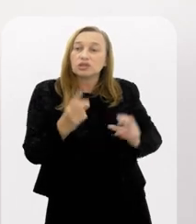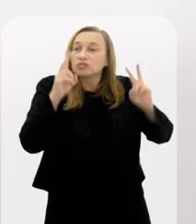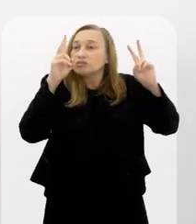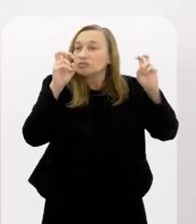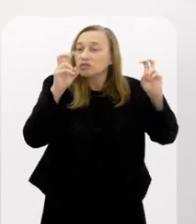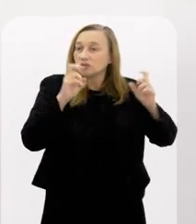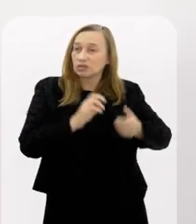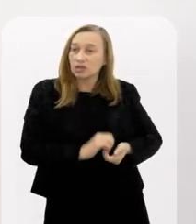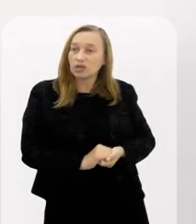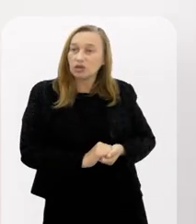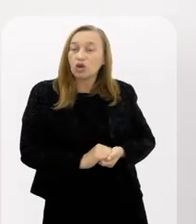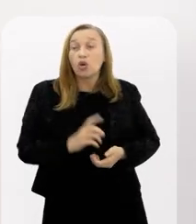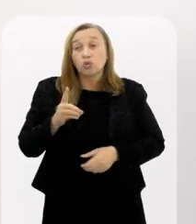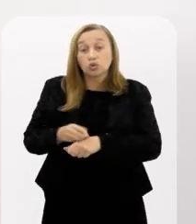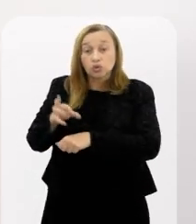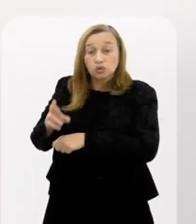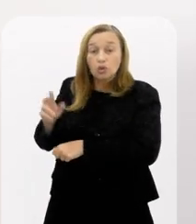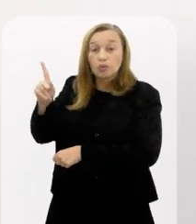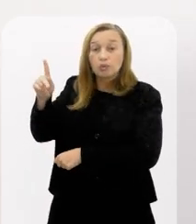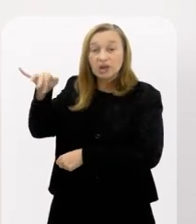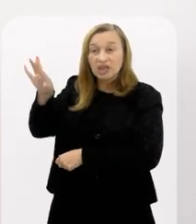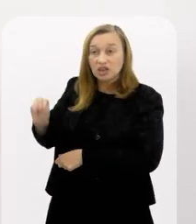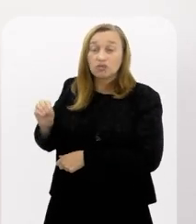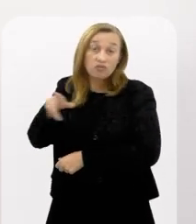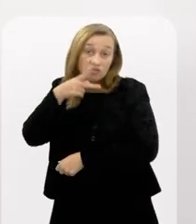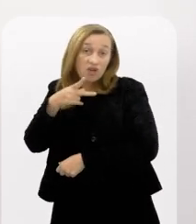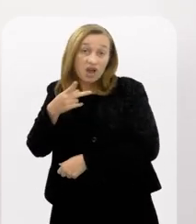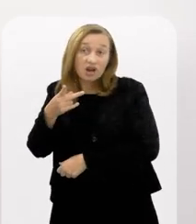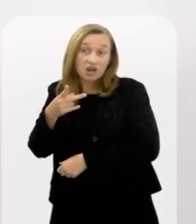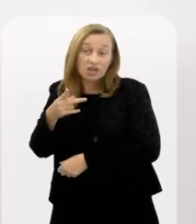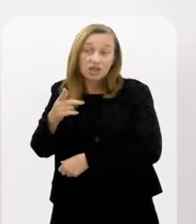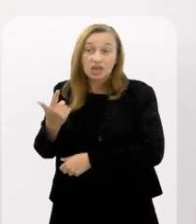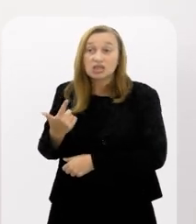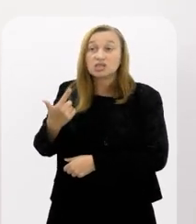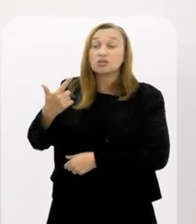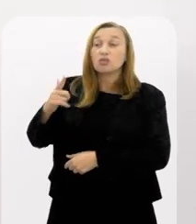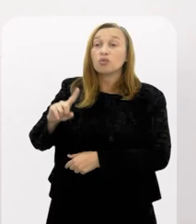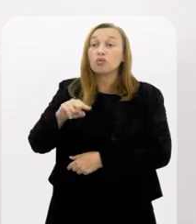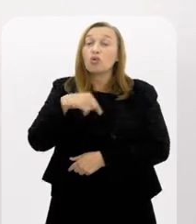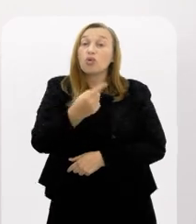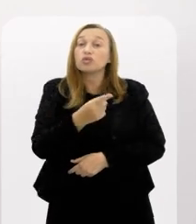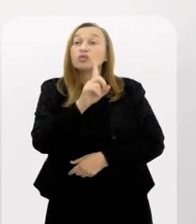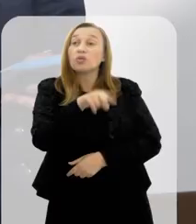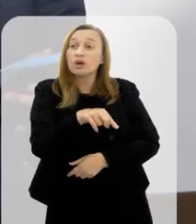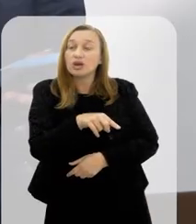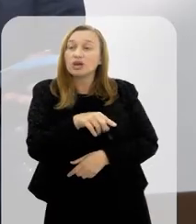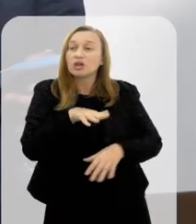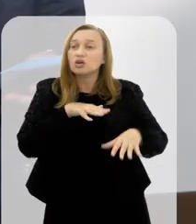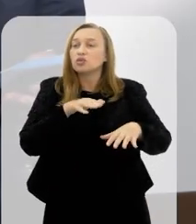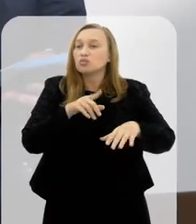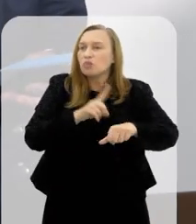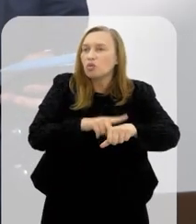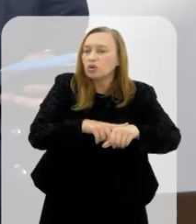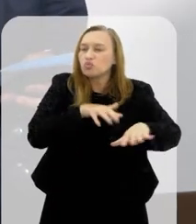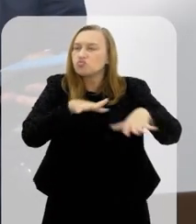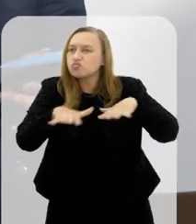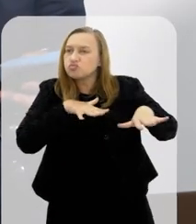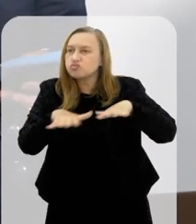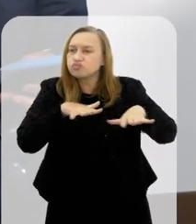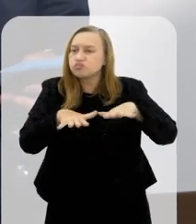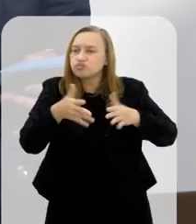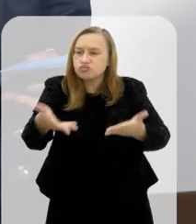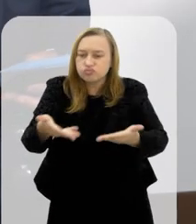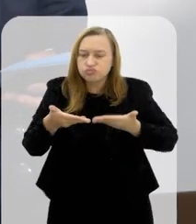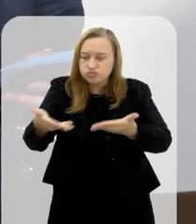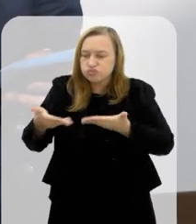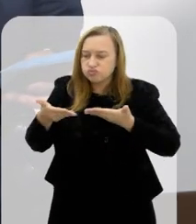né porque o o Dr Plinio até menciona isso esse outro lado é é no momento em que se mobiliza se